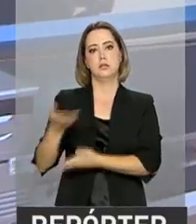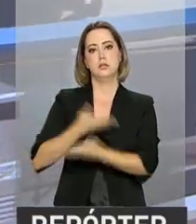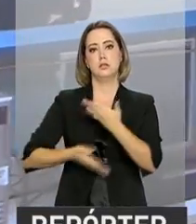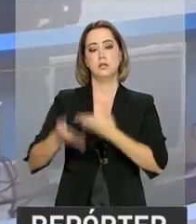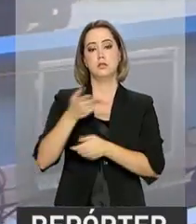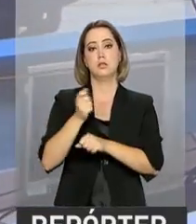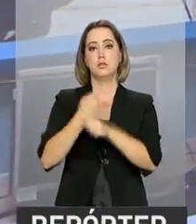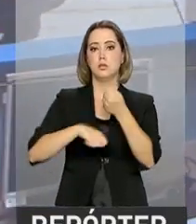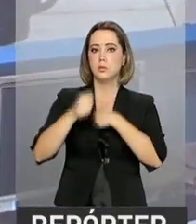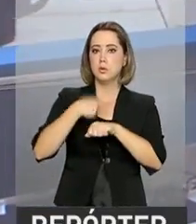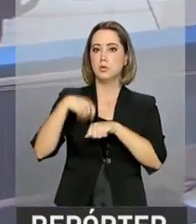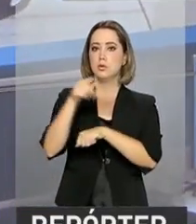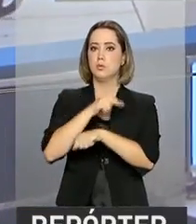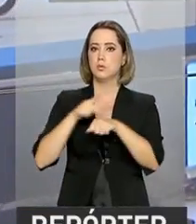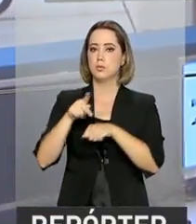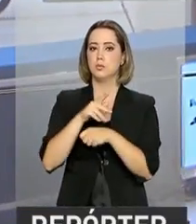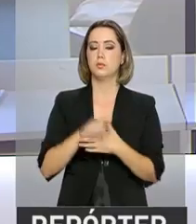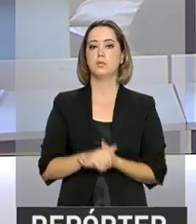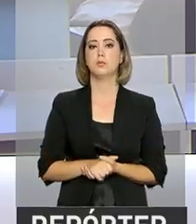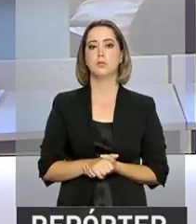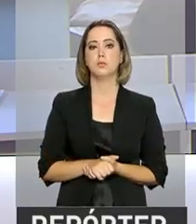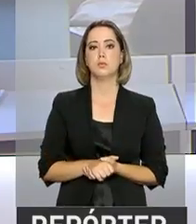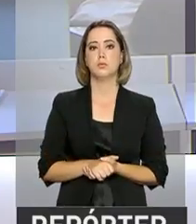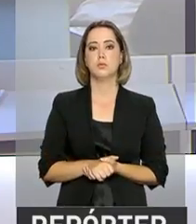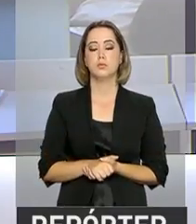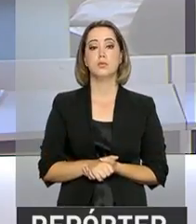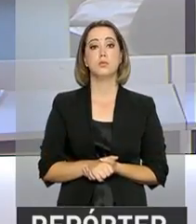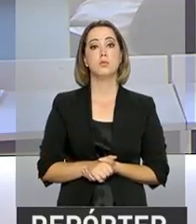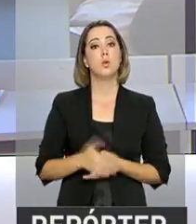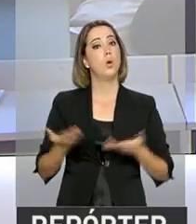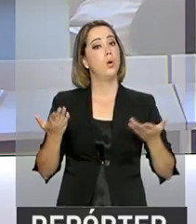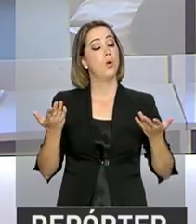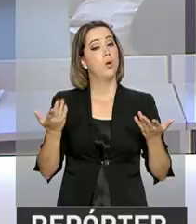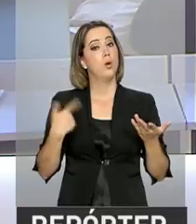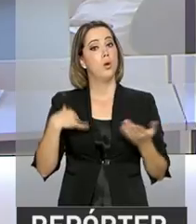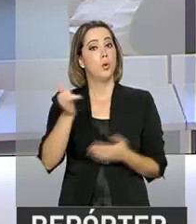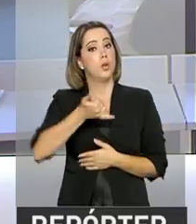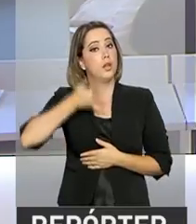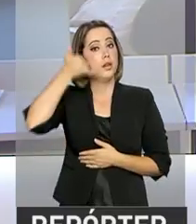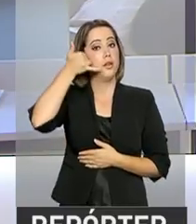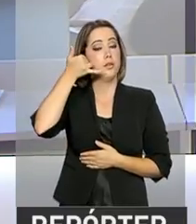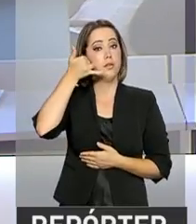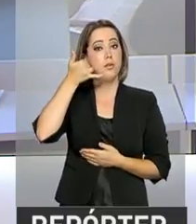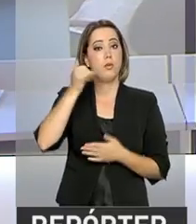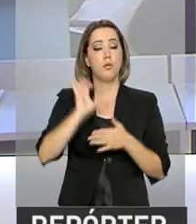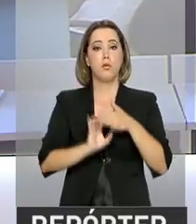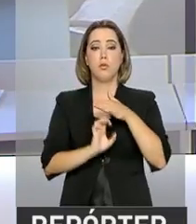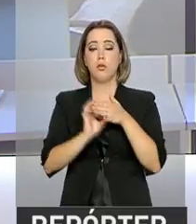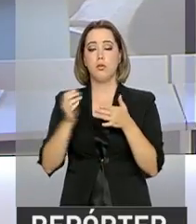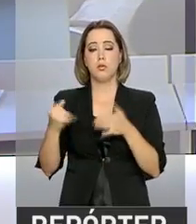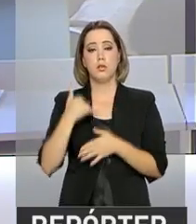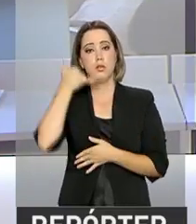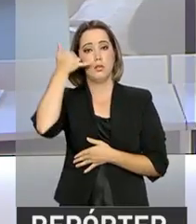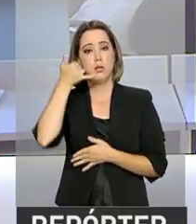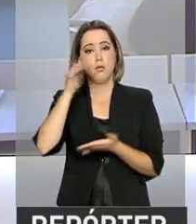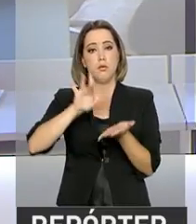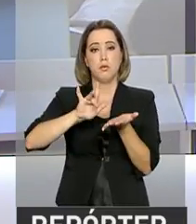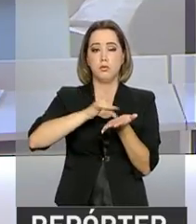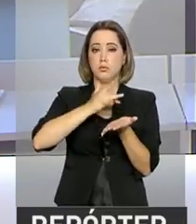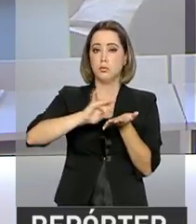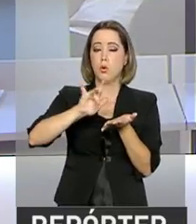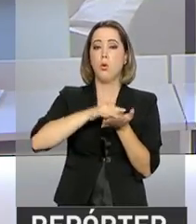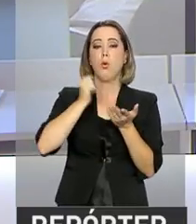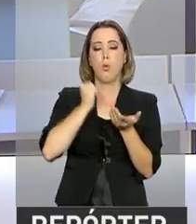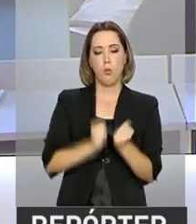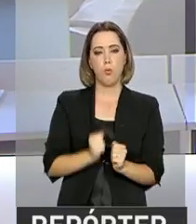projeções para a economia do país o serviço de telefonia móvel dos Correios Começou a funcionar hoje com a venda de